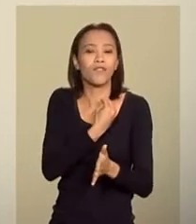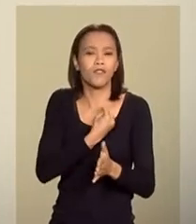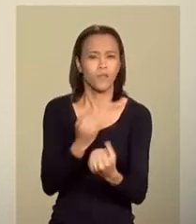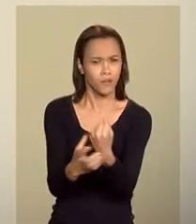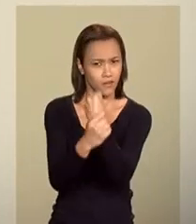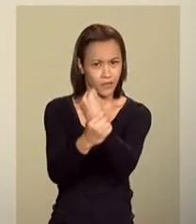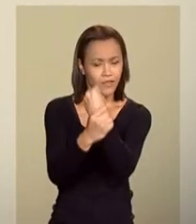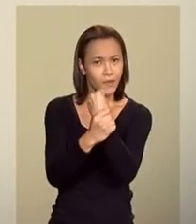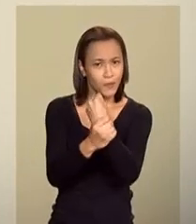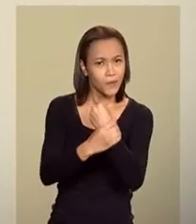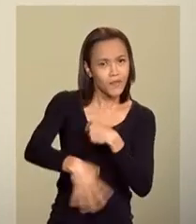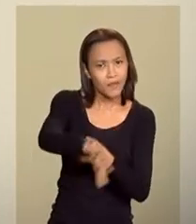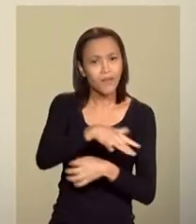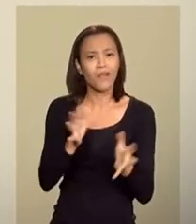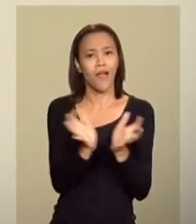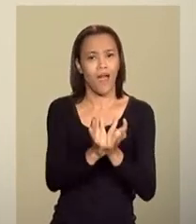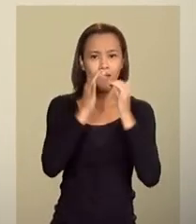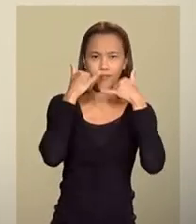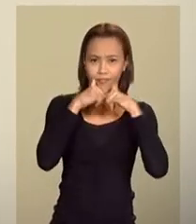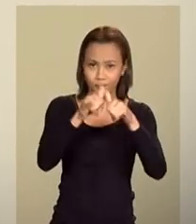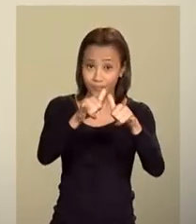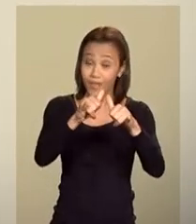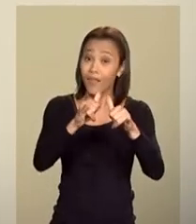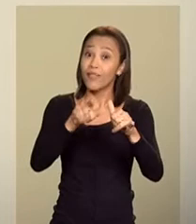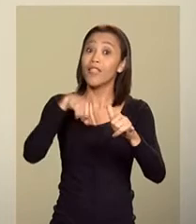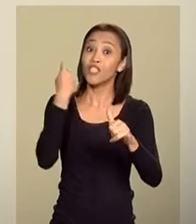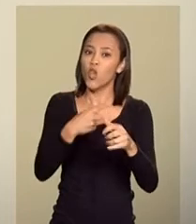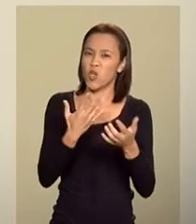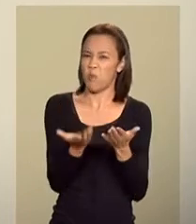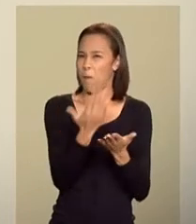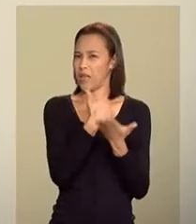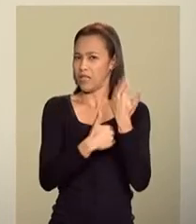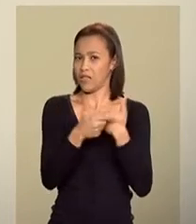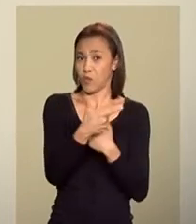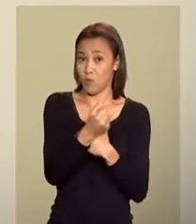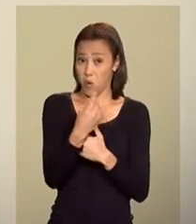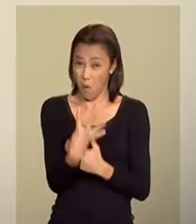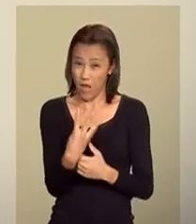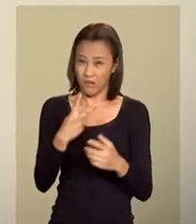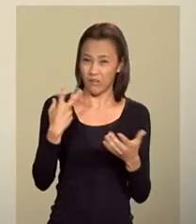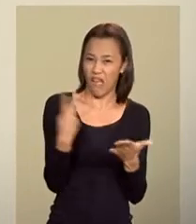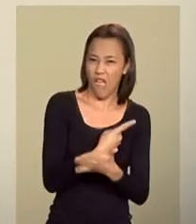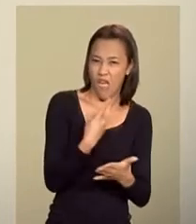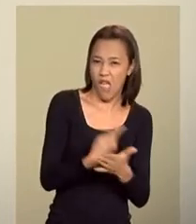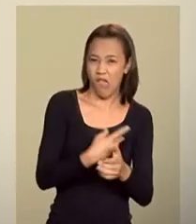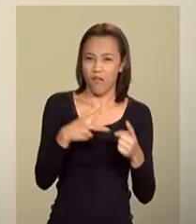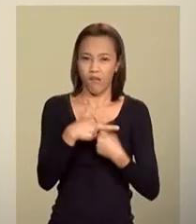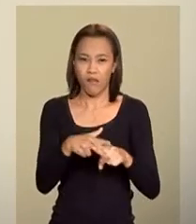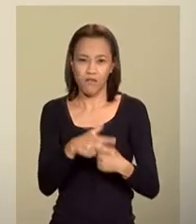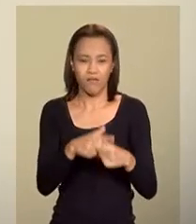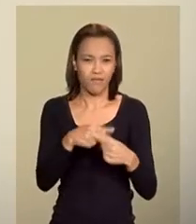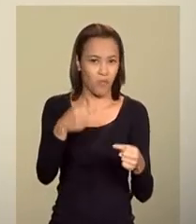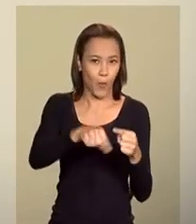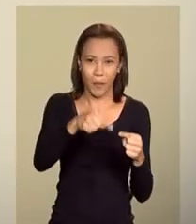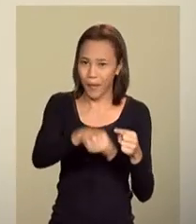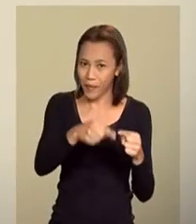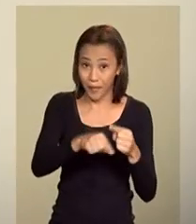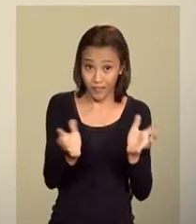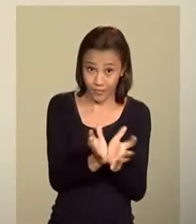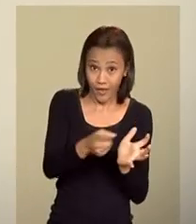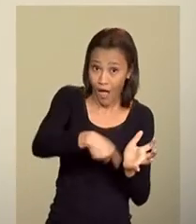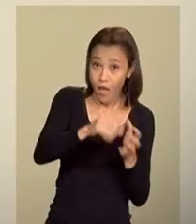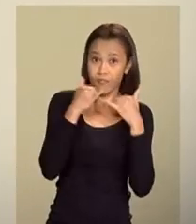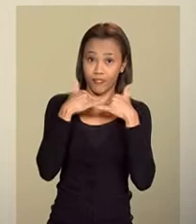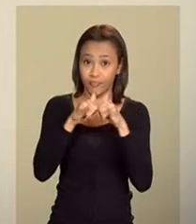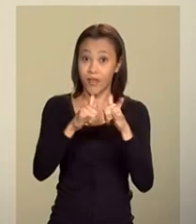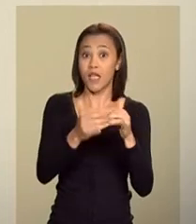segura na área de energia desde que corrigiu em 2004 as grandes distorções que havia no setor elétrico